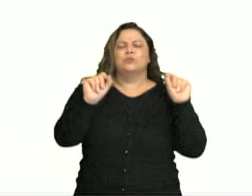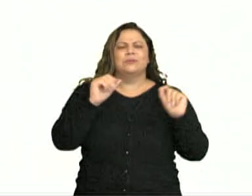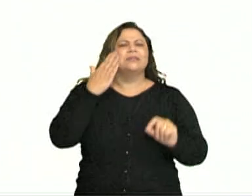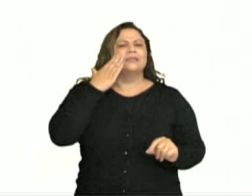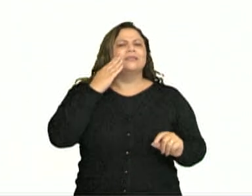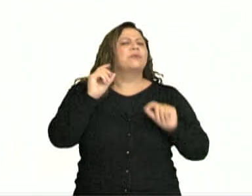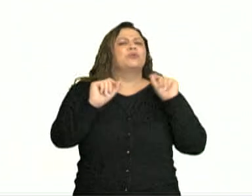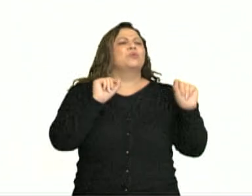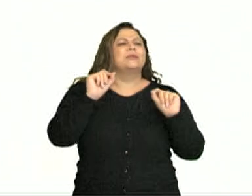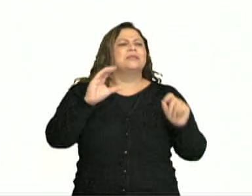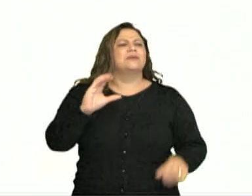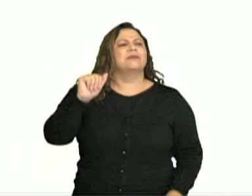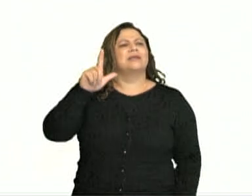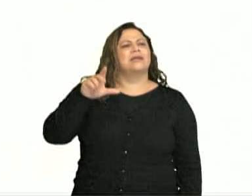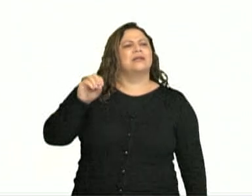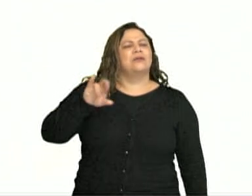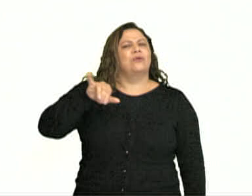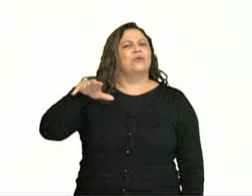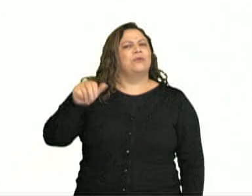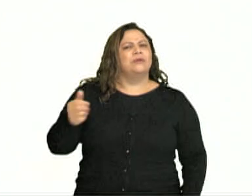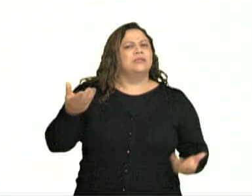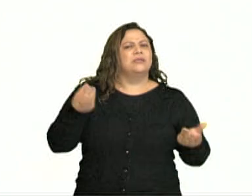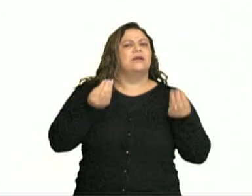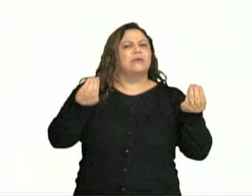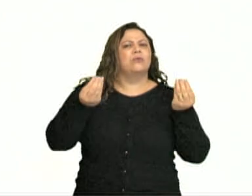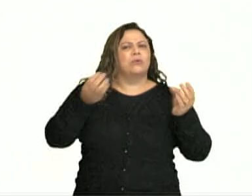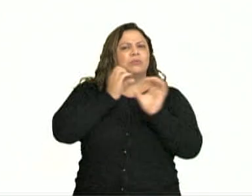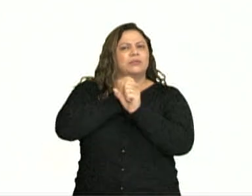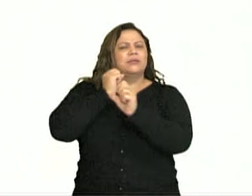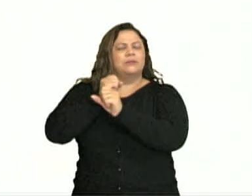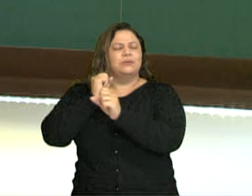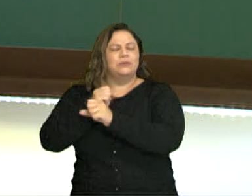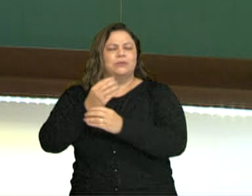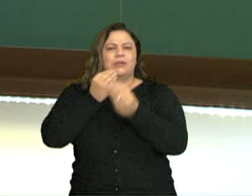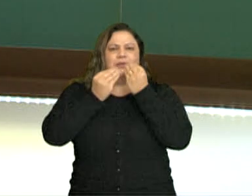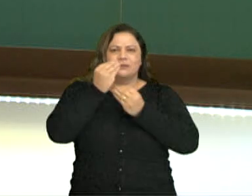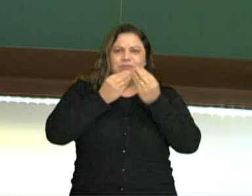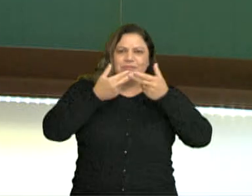são calorias? Como se calcula o valor calórico dos alimentos?